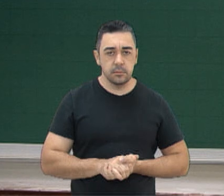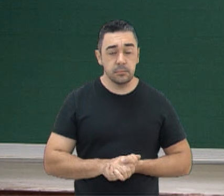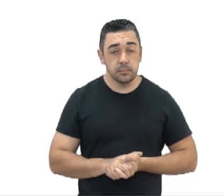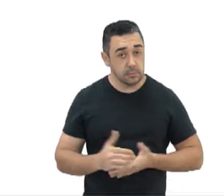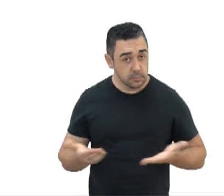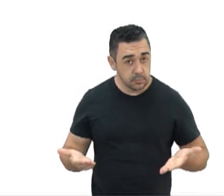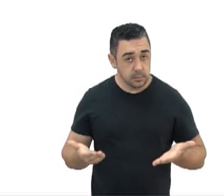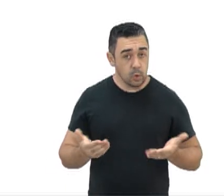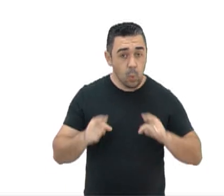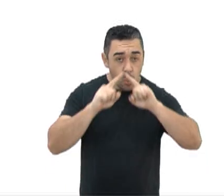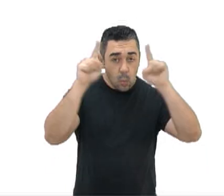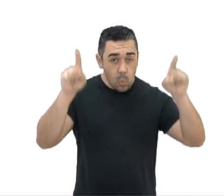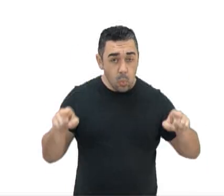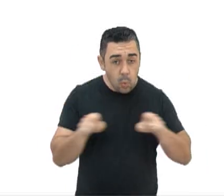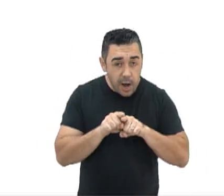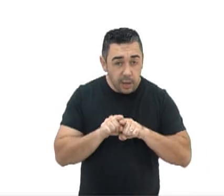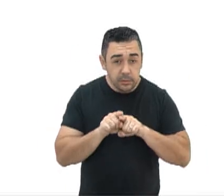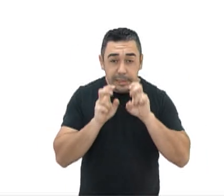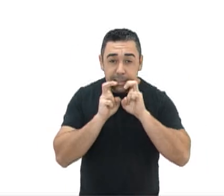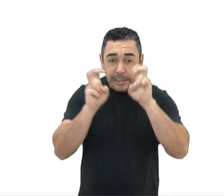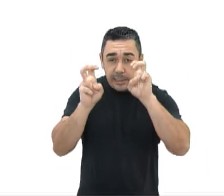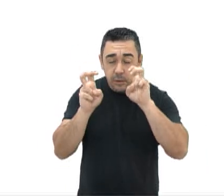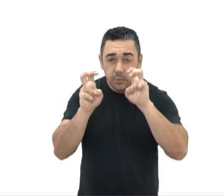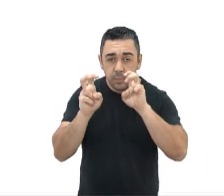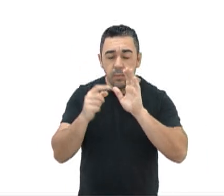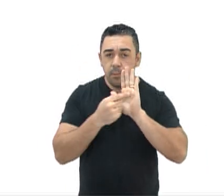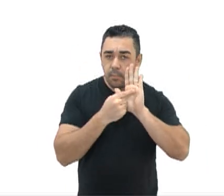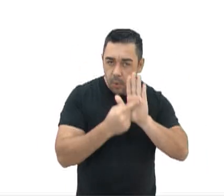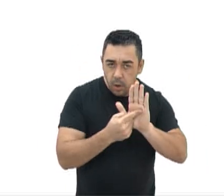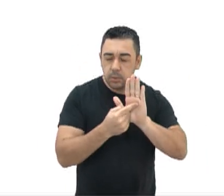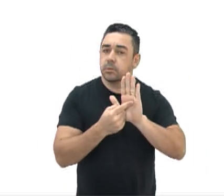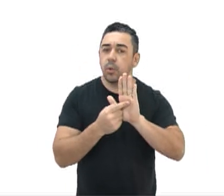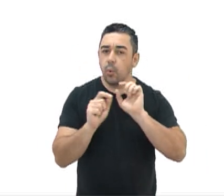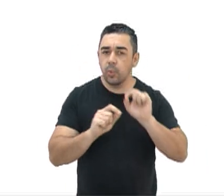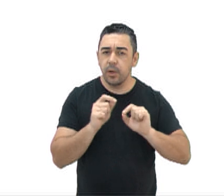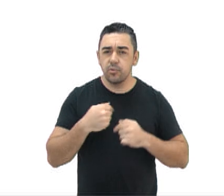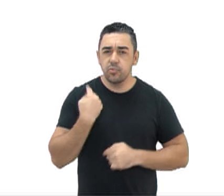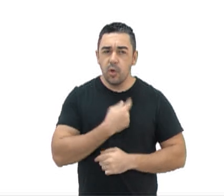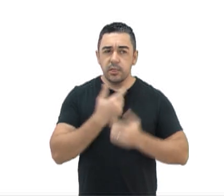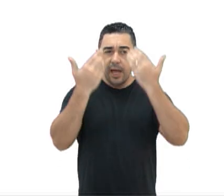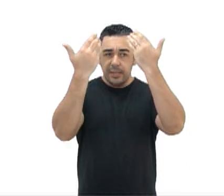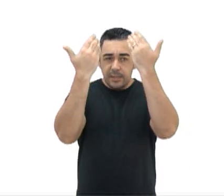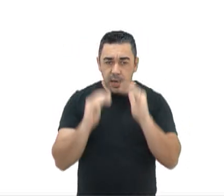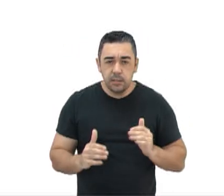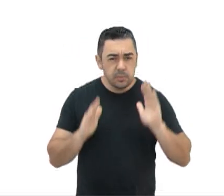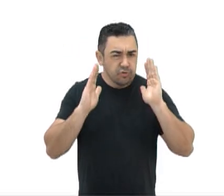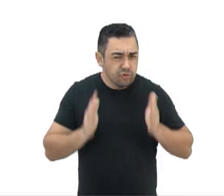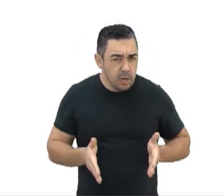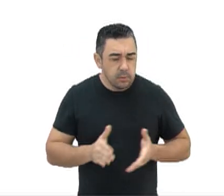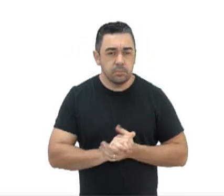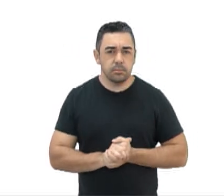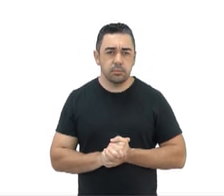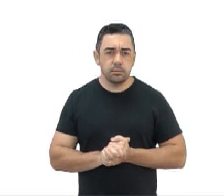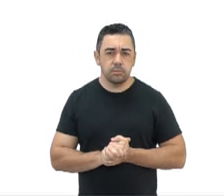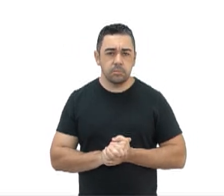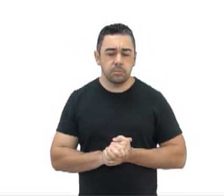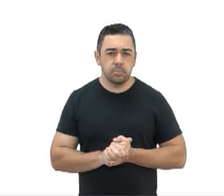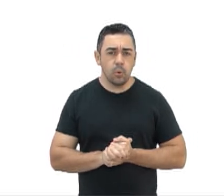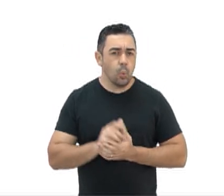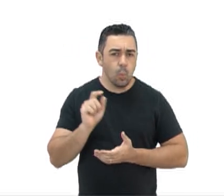A obra O Grito retrata uma cena, depois de toda a análise que você fez. É